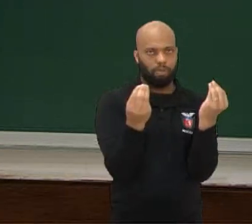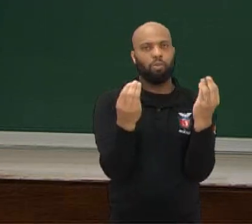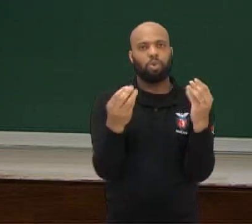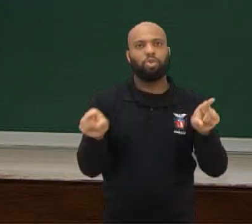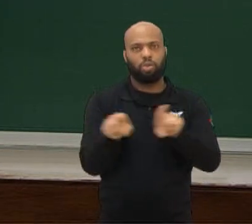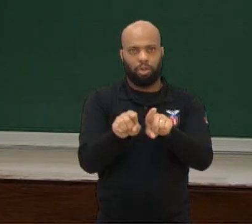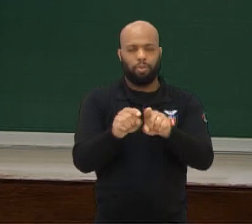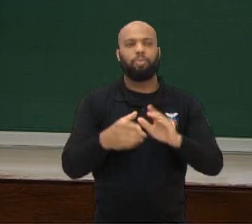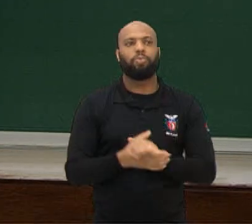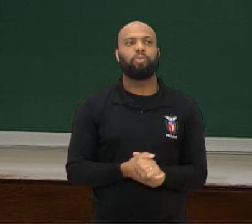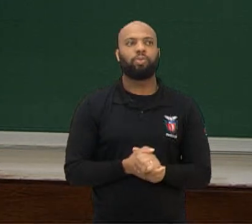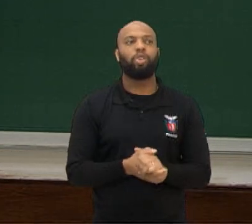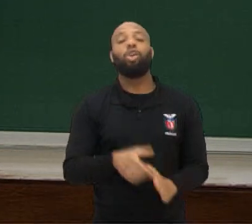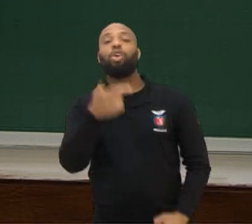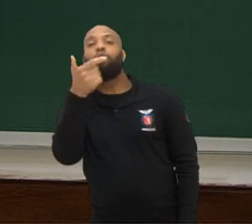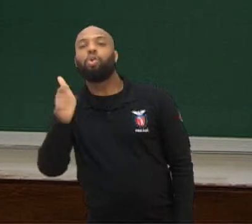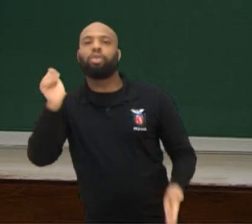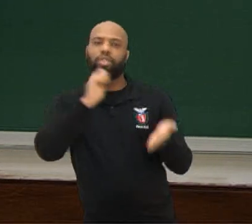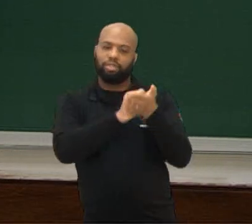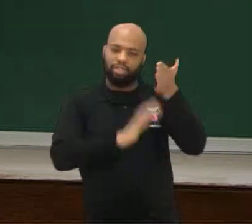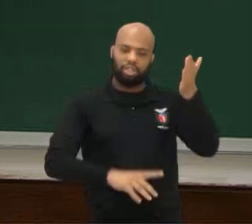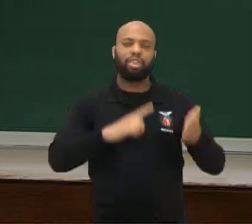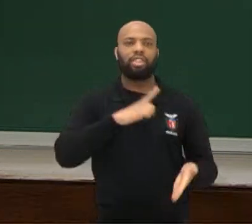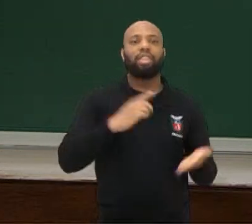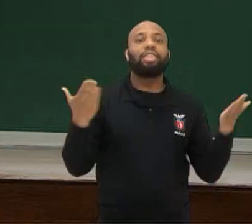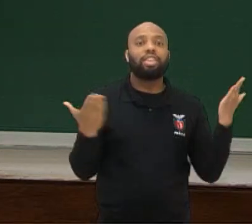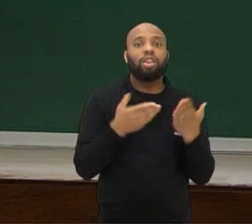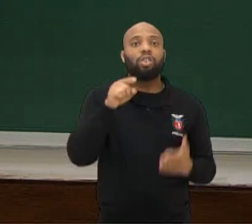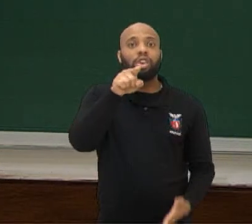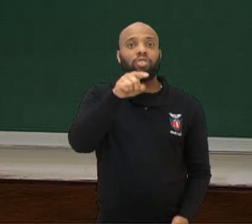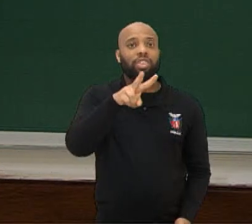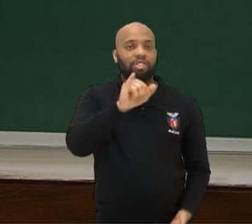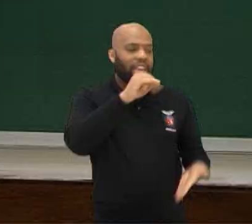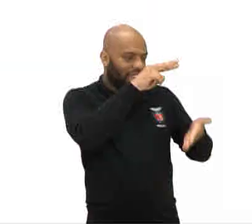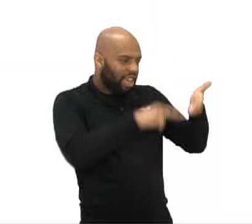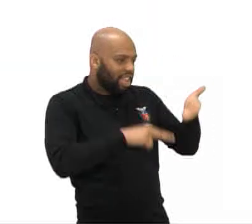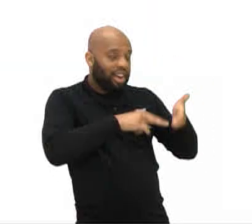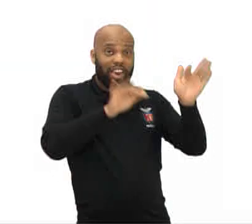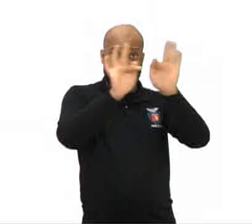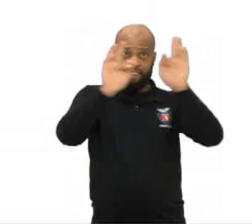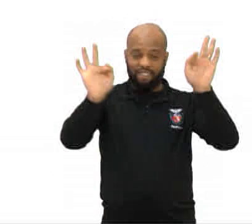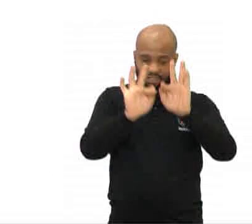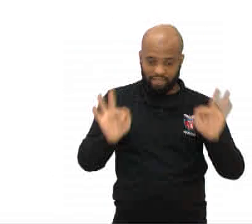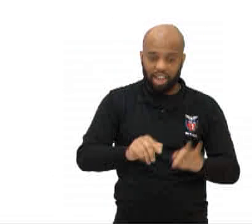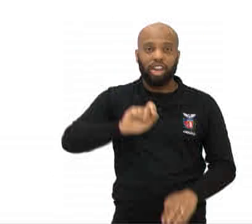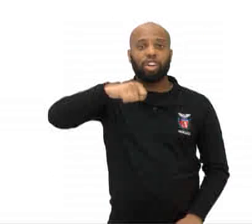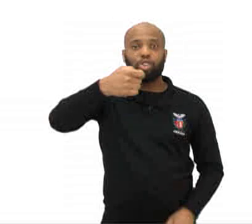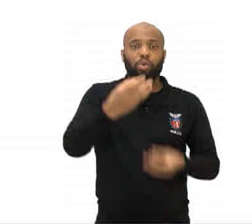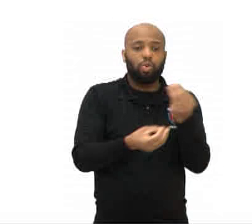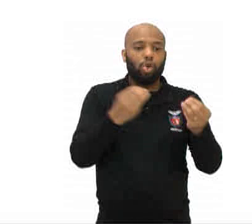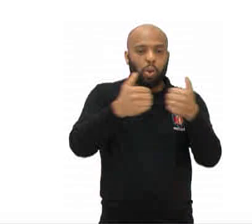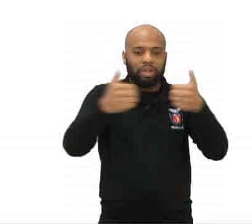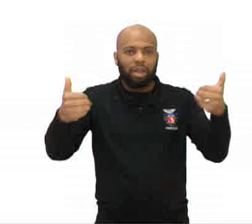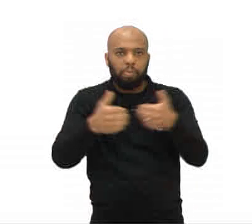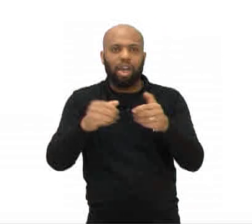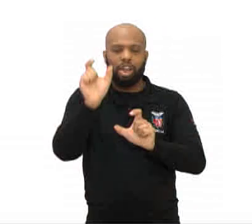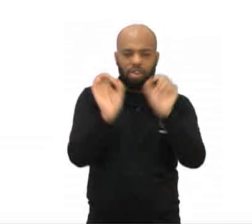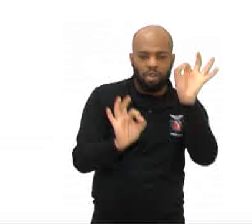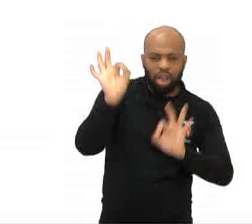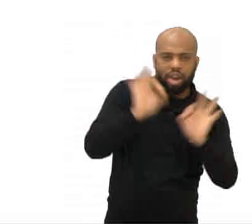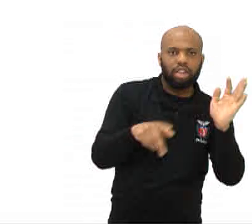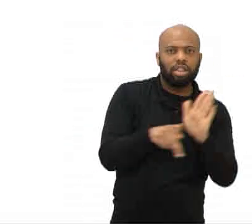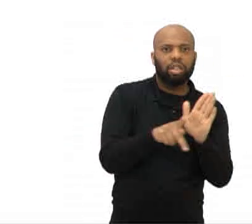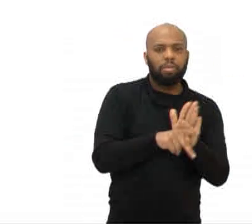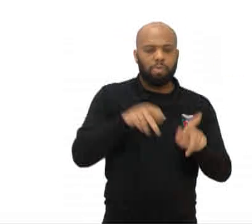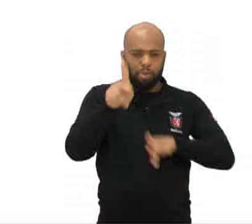ali. Outra atividadezinha lá. Então, vocês vão fazer a leitura das frases sobre a distribuição da população nessas duas